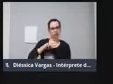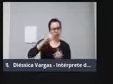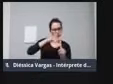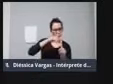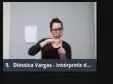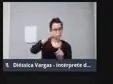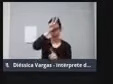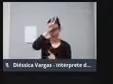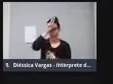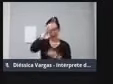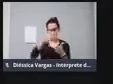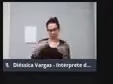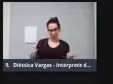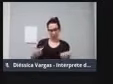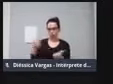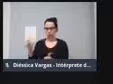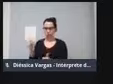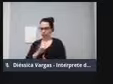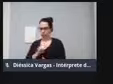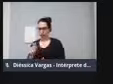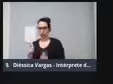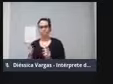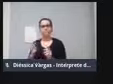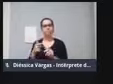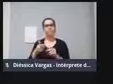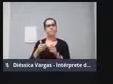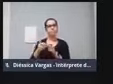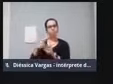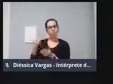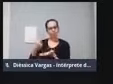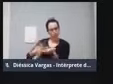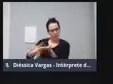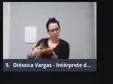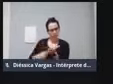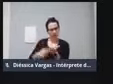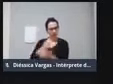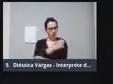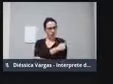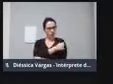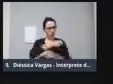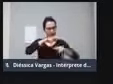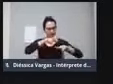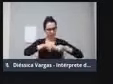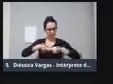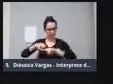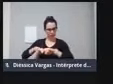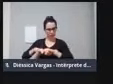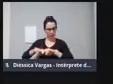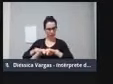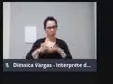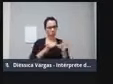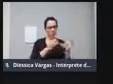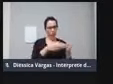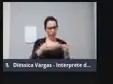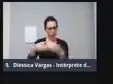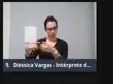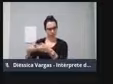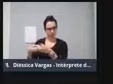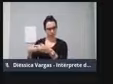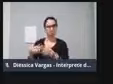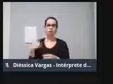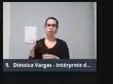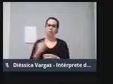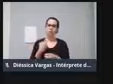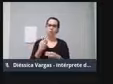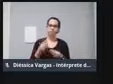alunos para que eles permanecessem sentados, e formassem grupos, e a gente foi, então, passando essas bandejas para